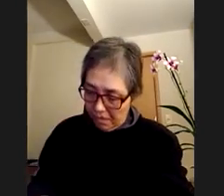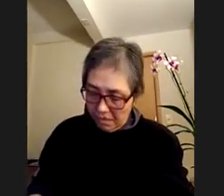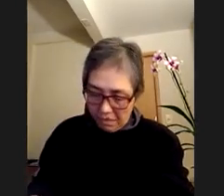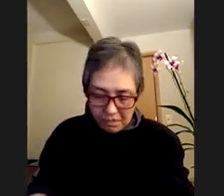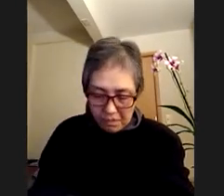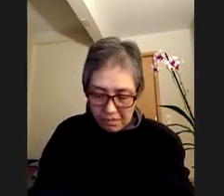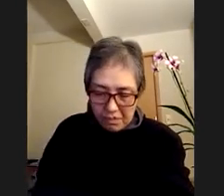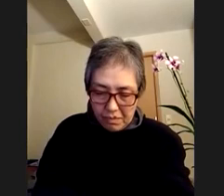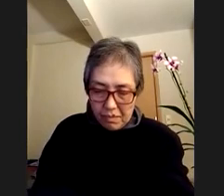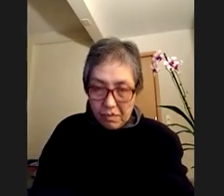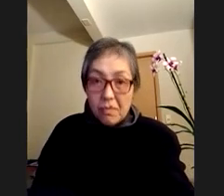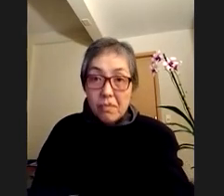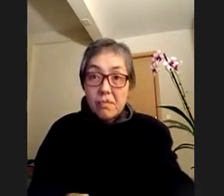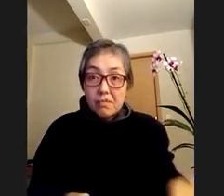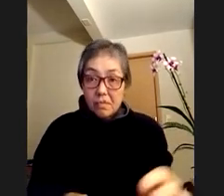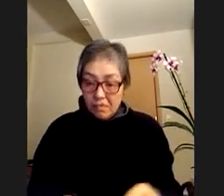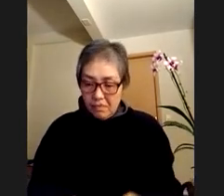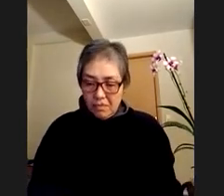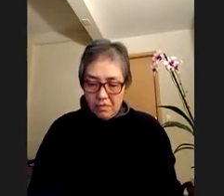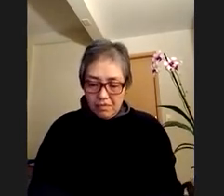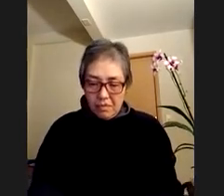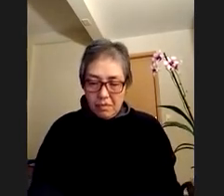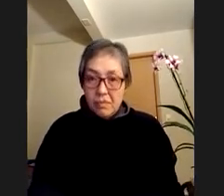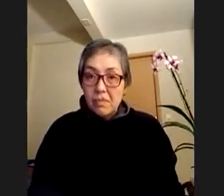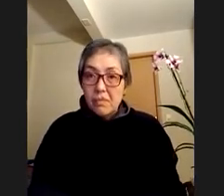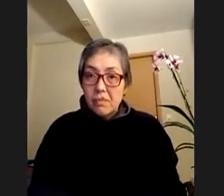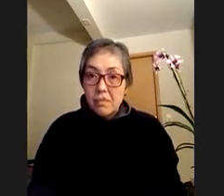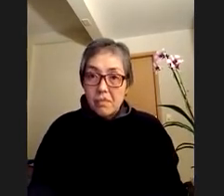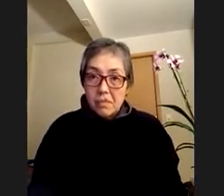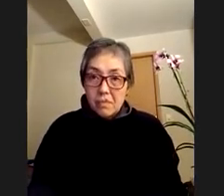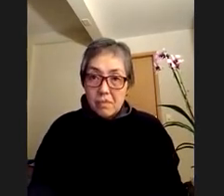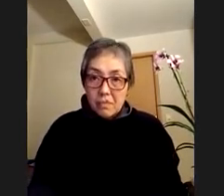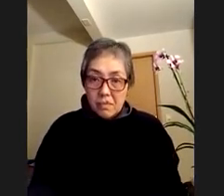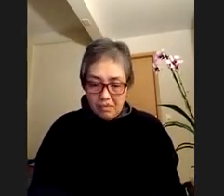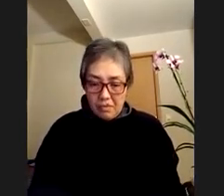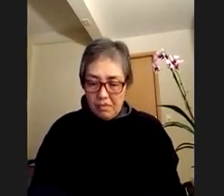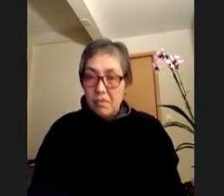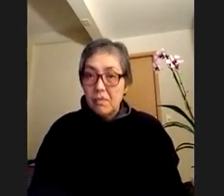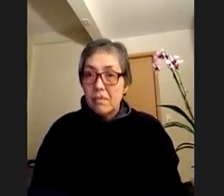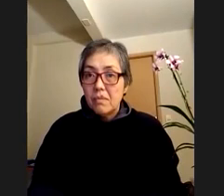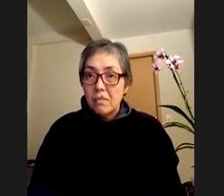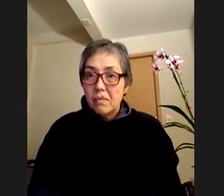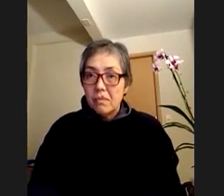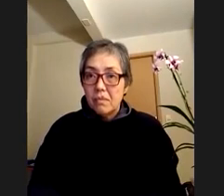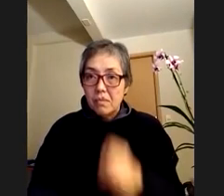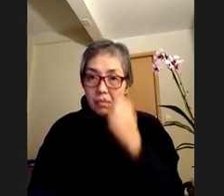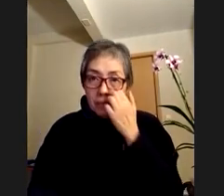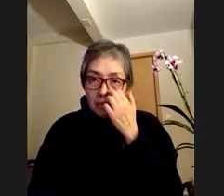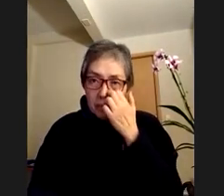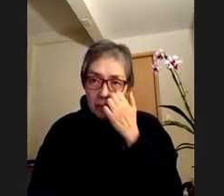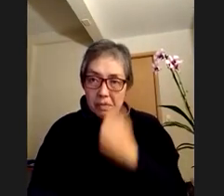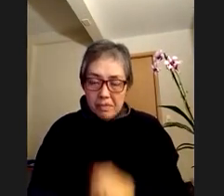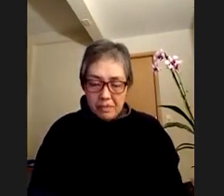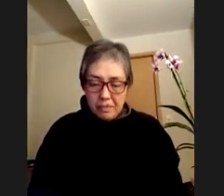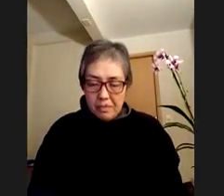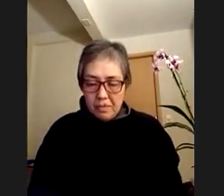trabalhadores e trabalhadoras no Brasil, né? A classe trabalhadora sofreu sempre, historicamente, um genocídio através da superexploração do trabalho.